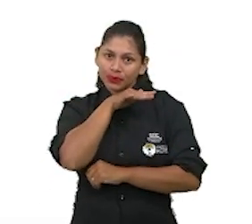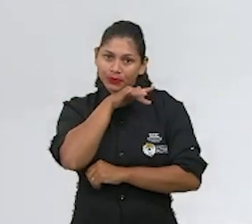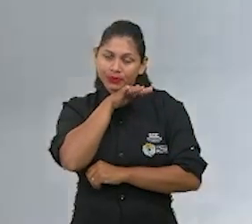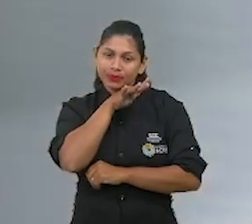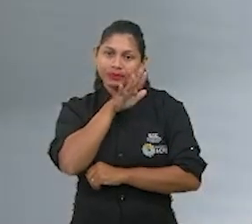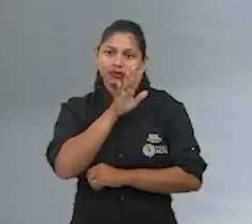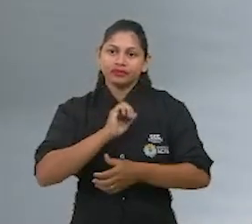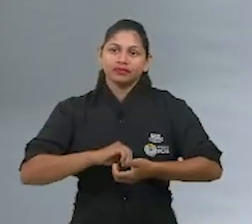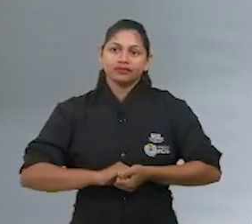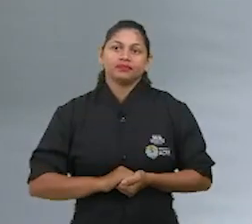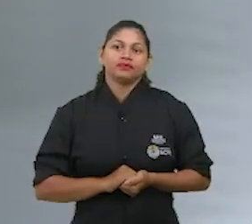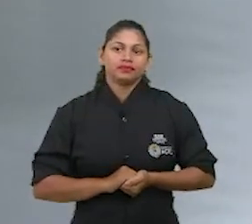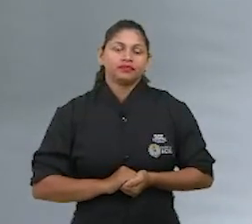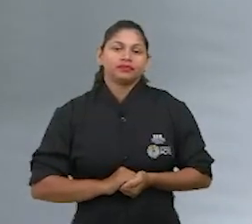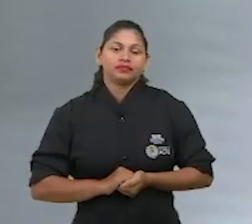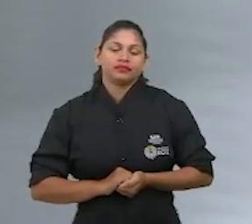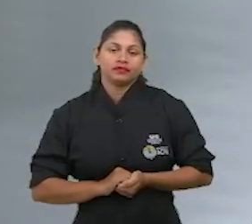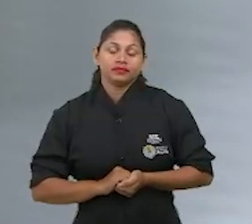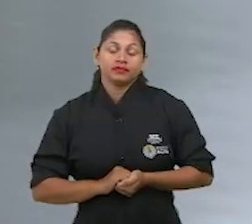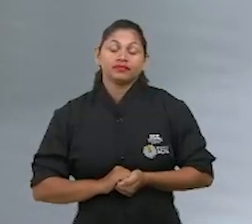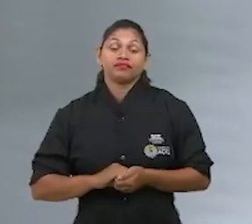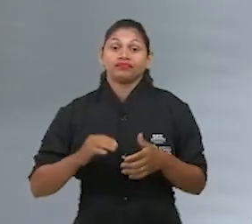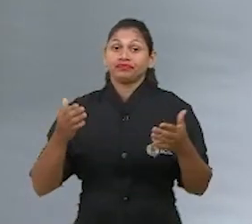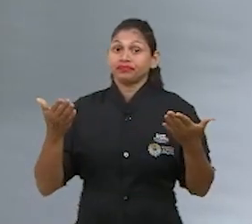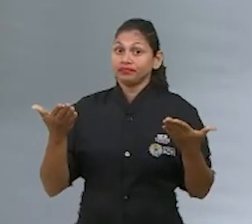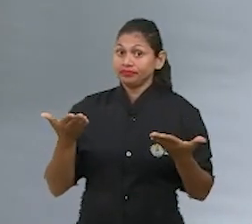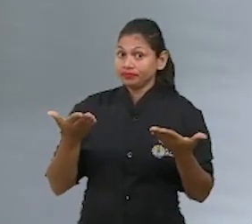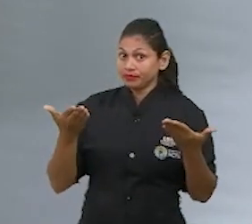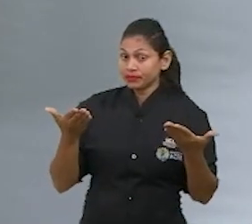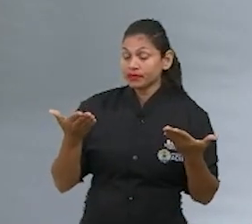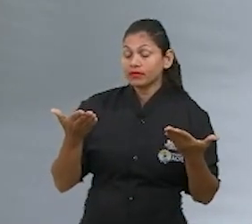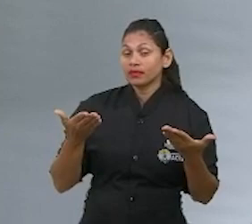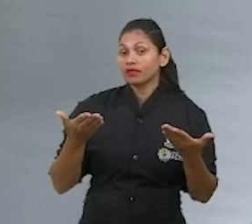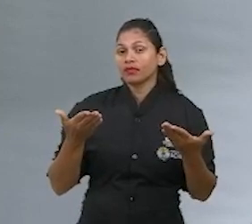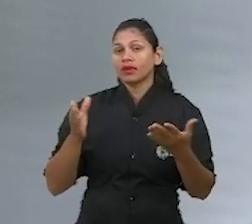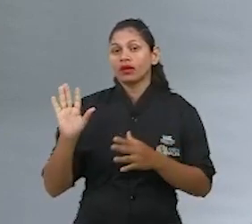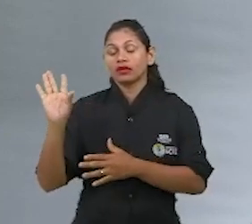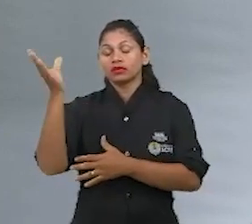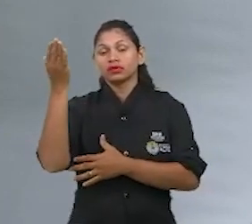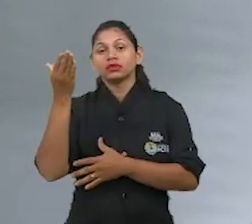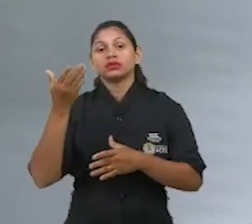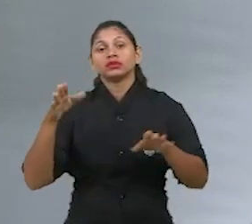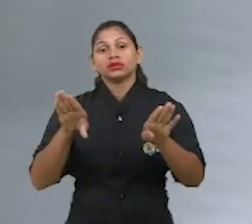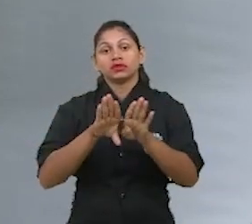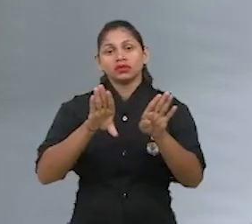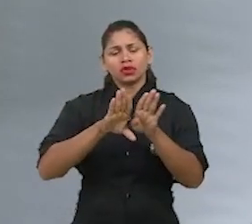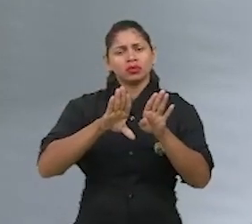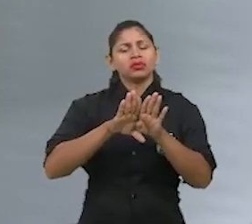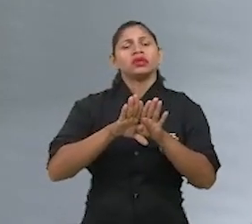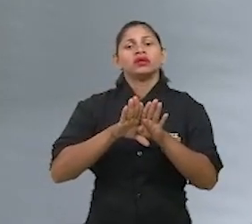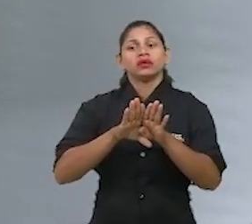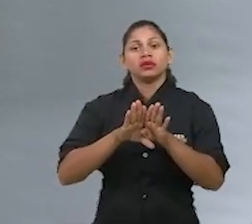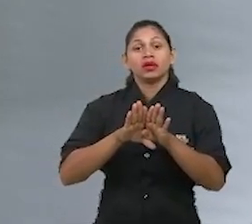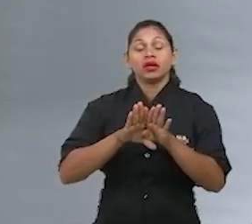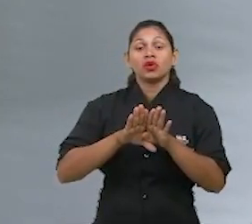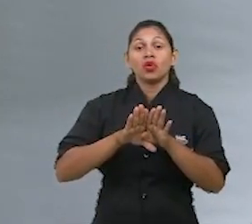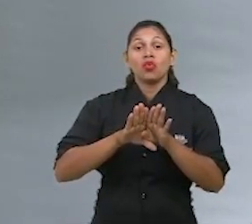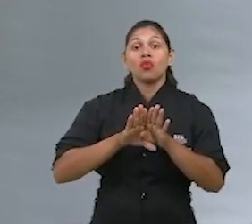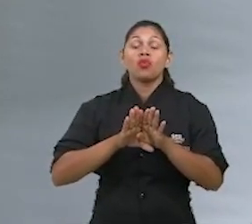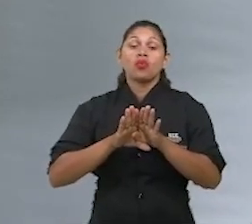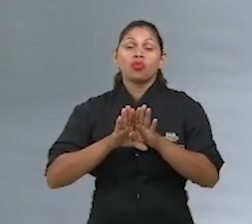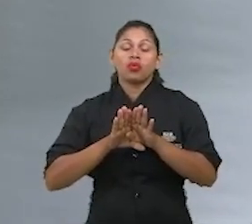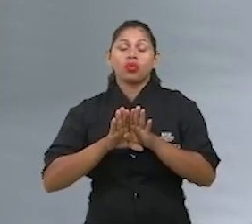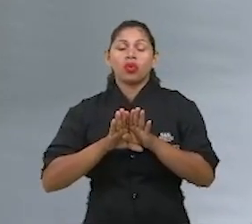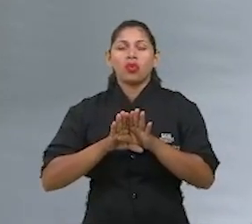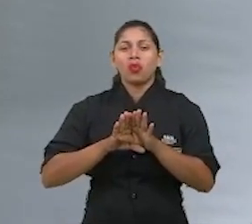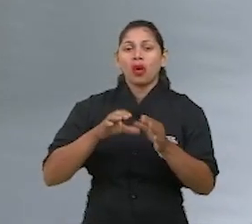exportações. Atualmente tem acontecido também um fenômeno mundial que é justamente o e-commerce. E eu quero